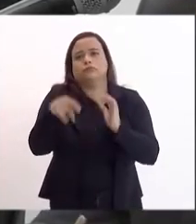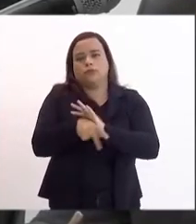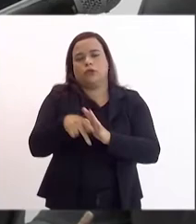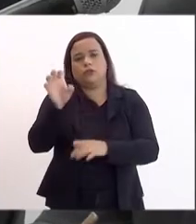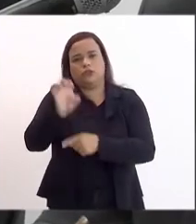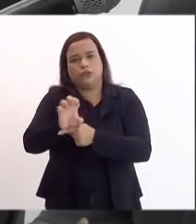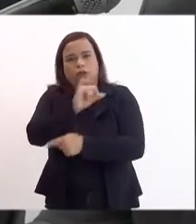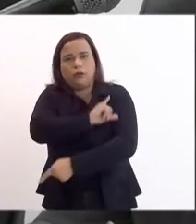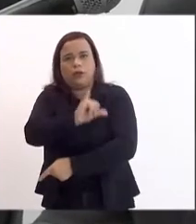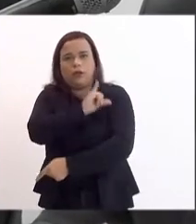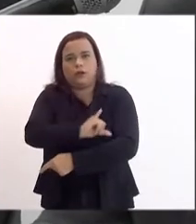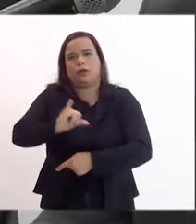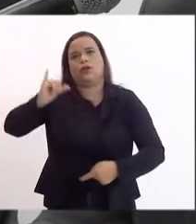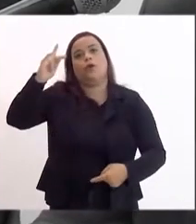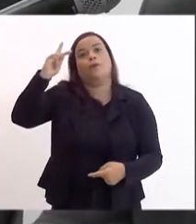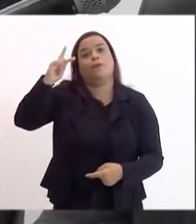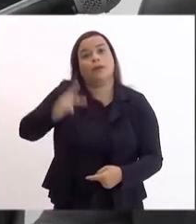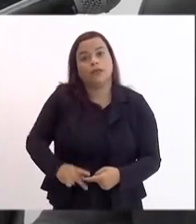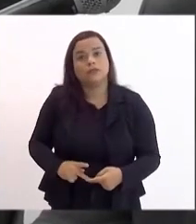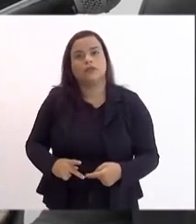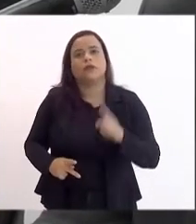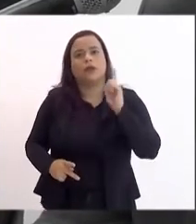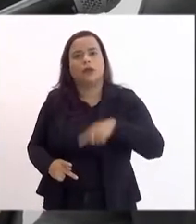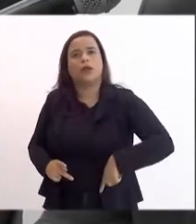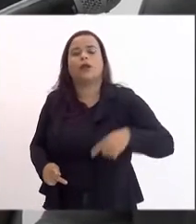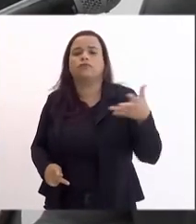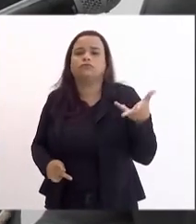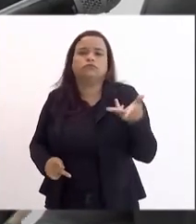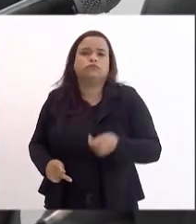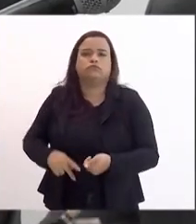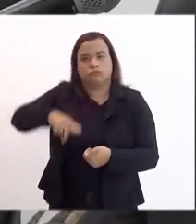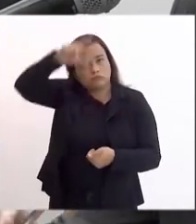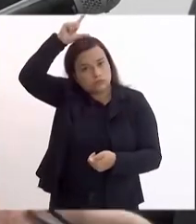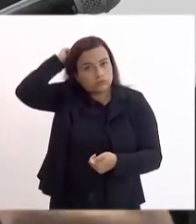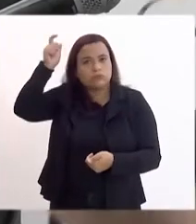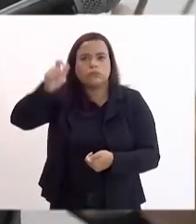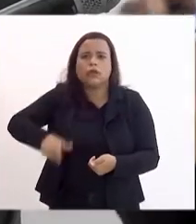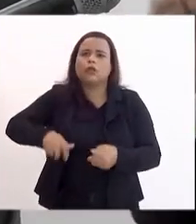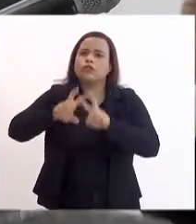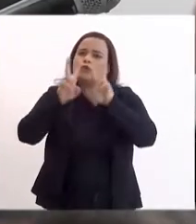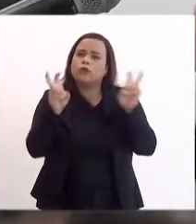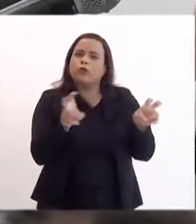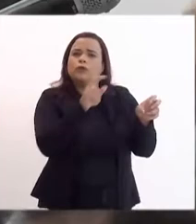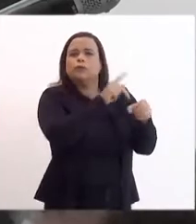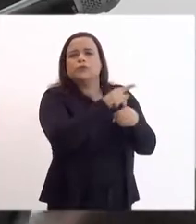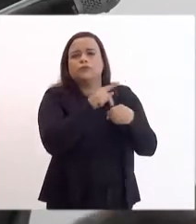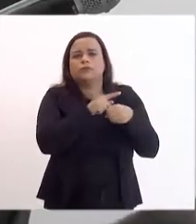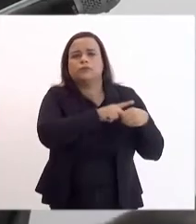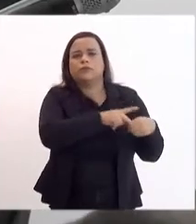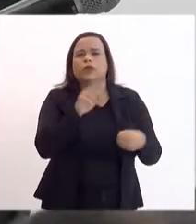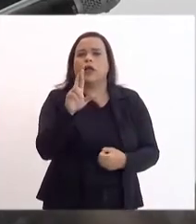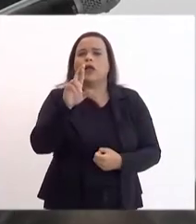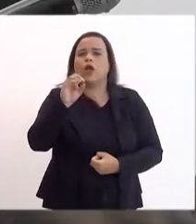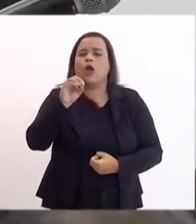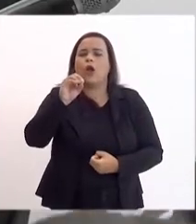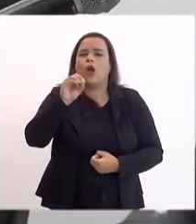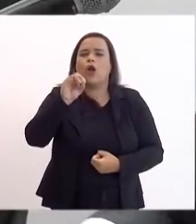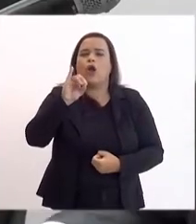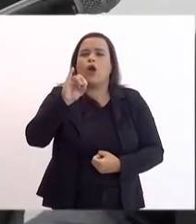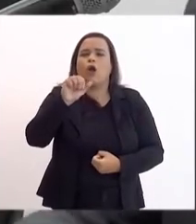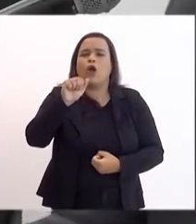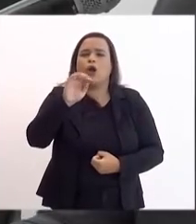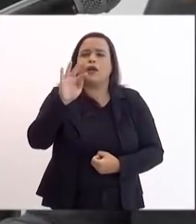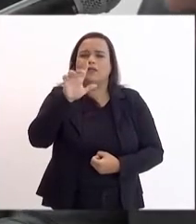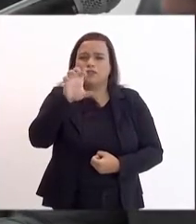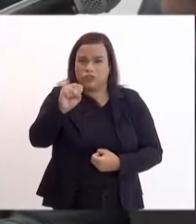cujo presidente brilhantemente foi o deputado Luiz Paulo, uma CPI dos royalties, que já está arrecadando mais para o Estado do Rio de Janeiro. Eu fui relator.